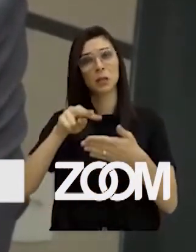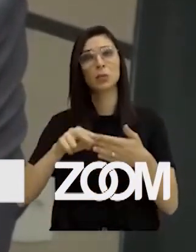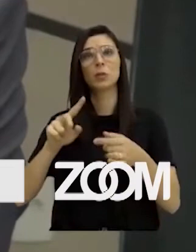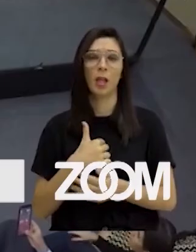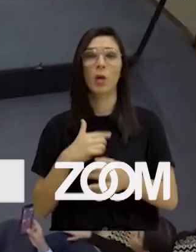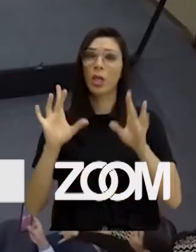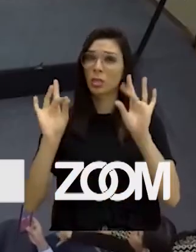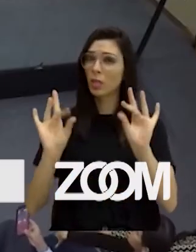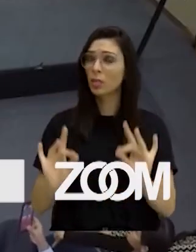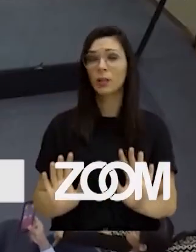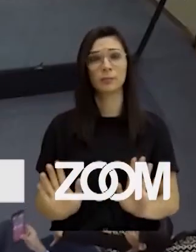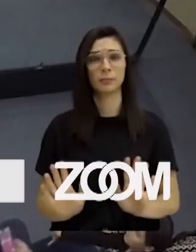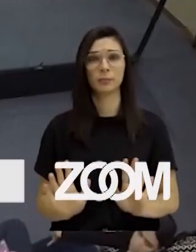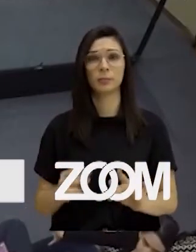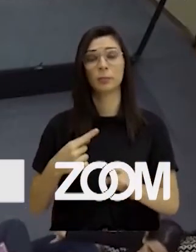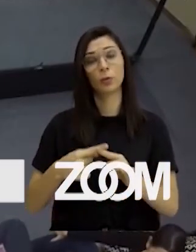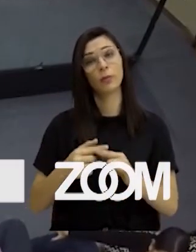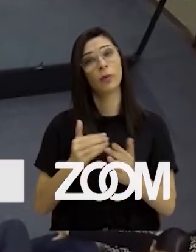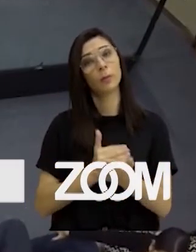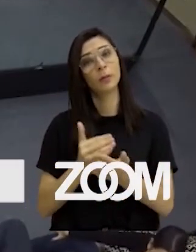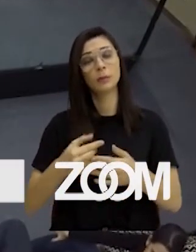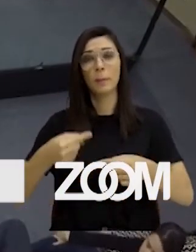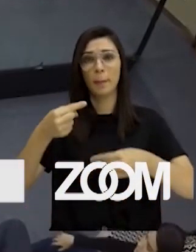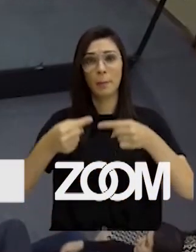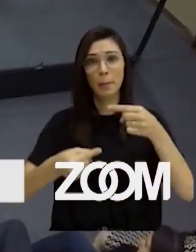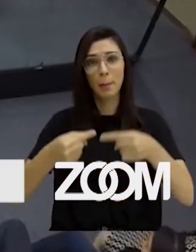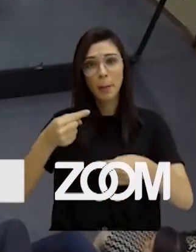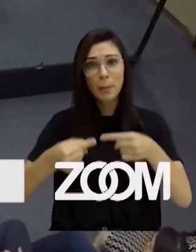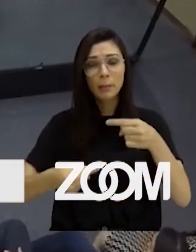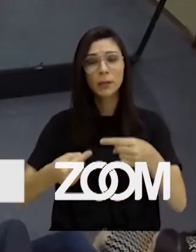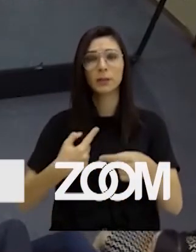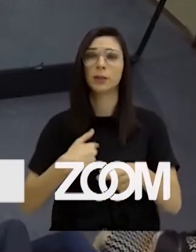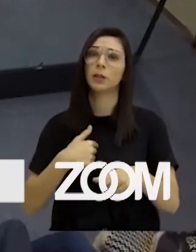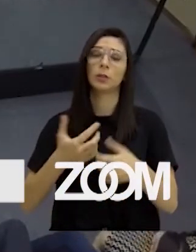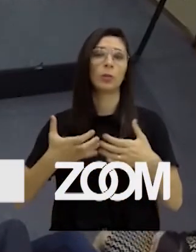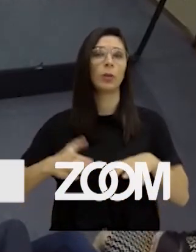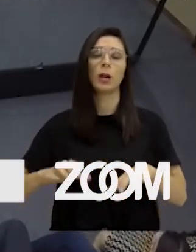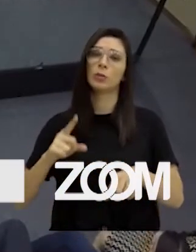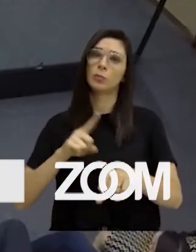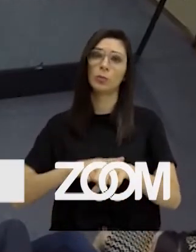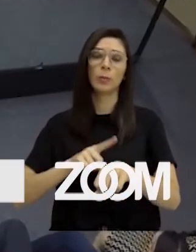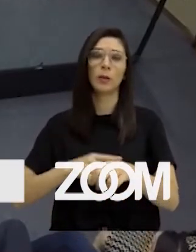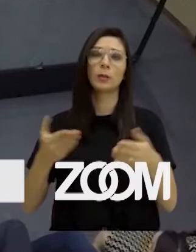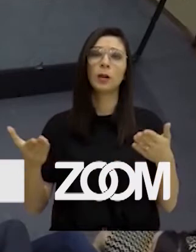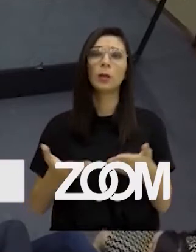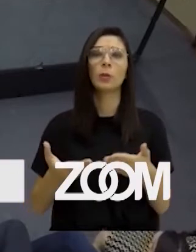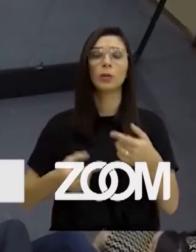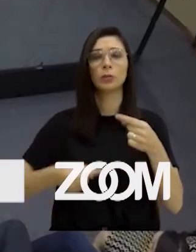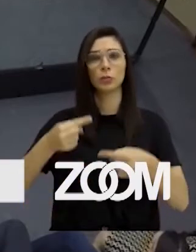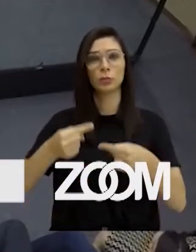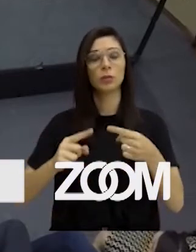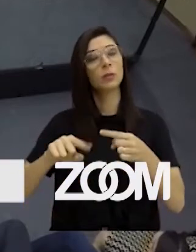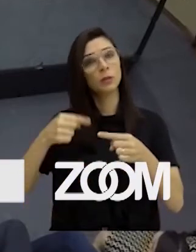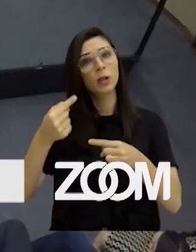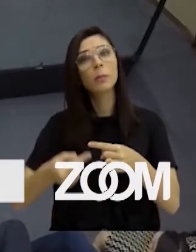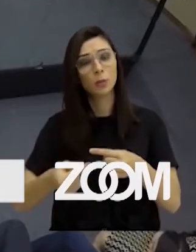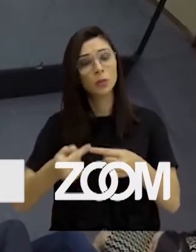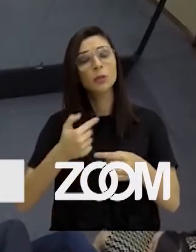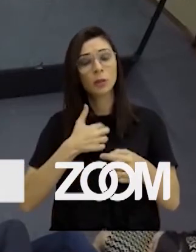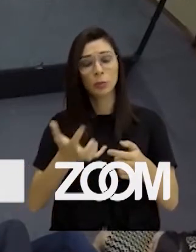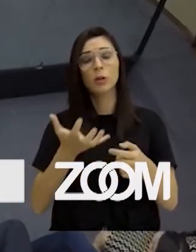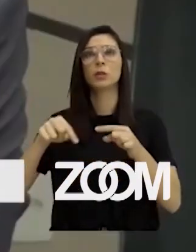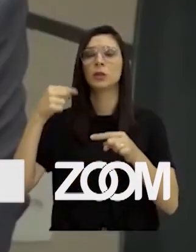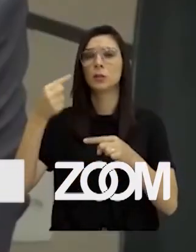A possível concessão de vistas foi a voto no parlamento e, com 10 favoráveis e 9 contrários, o pedido foi aceito pelo